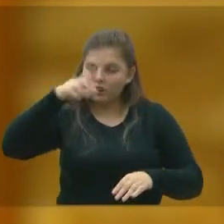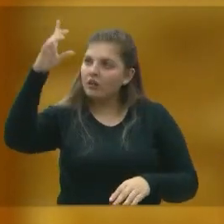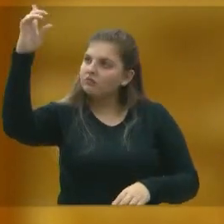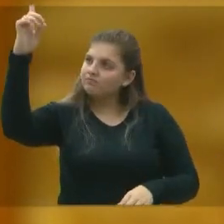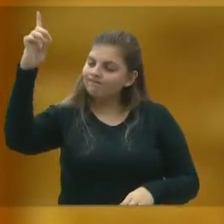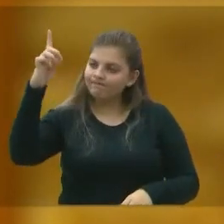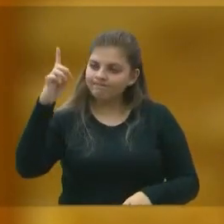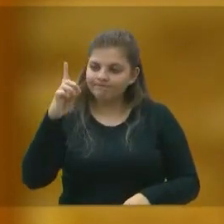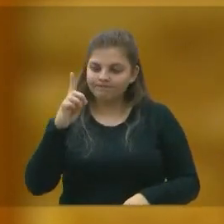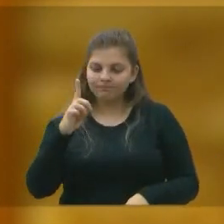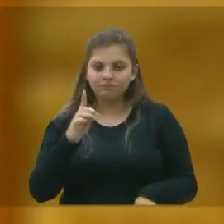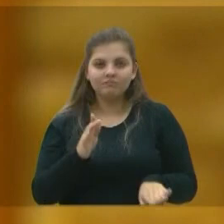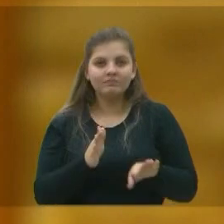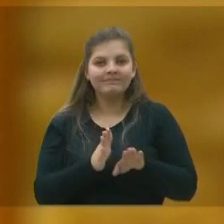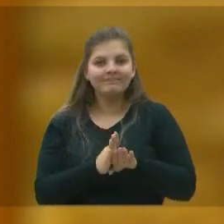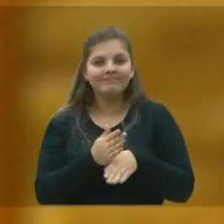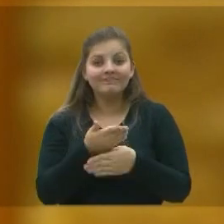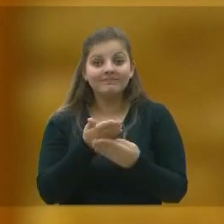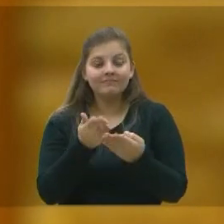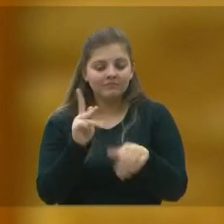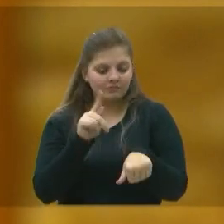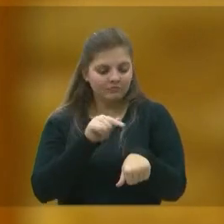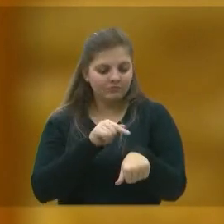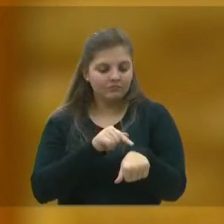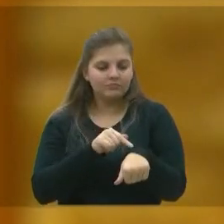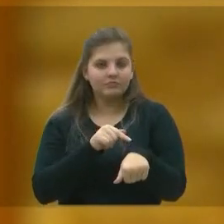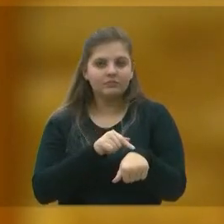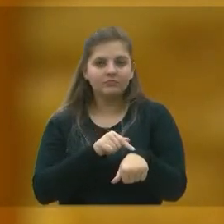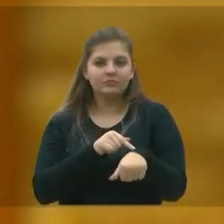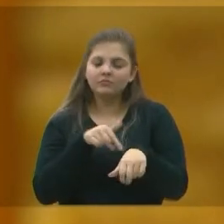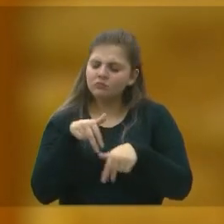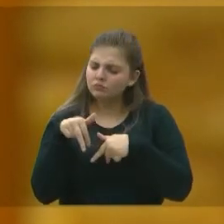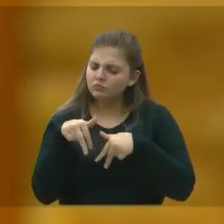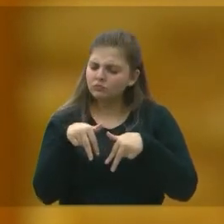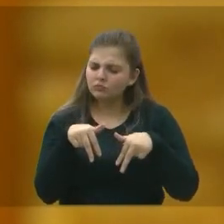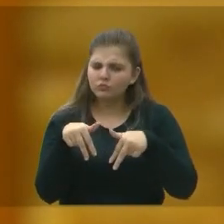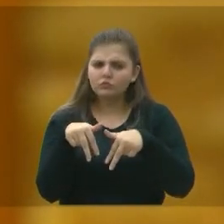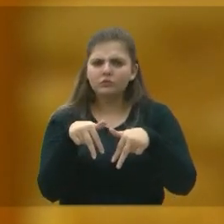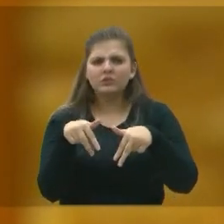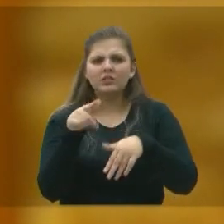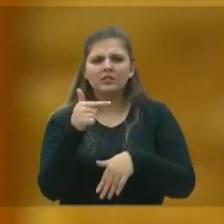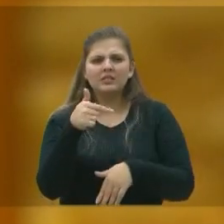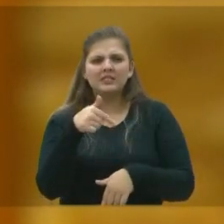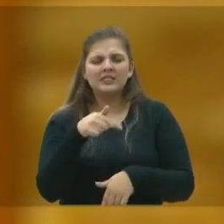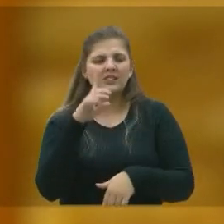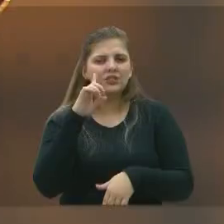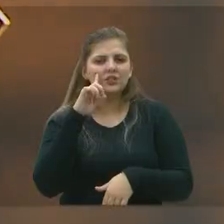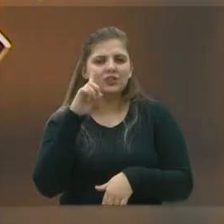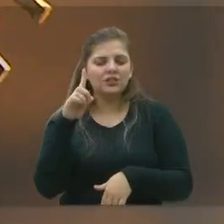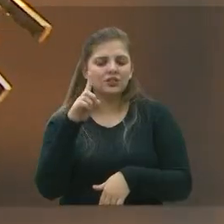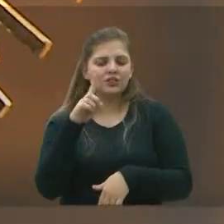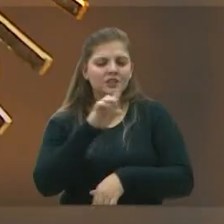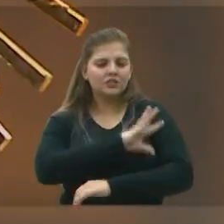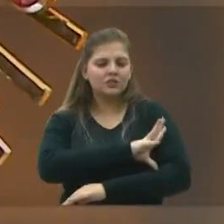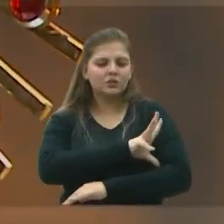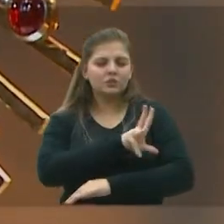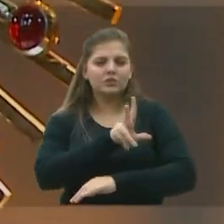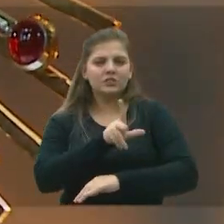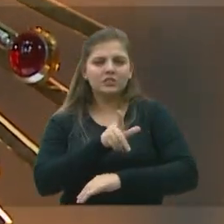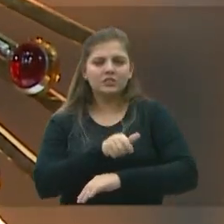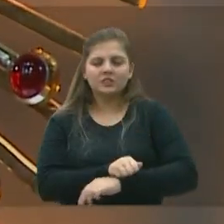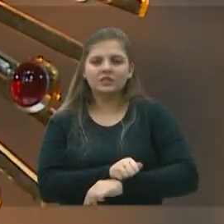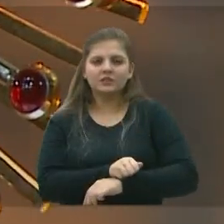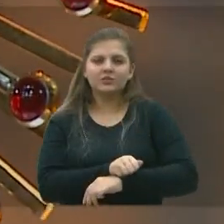Chegou a tua hora. Você caminhou esses 7 dias, esse cerco